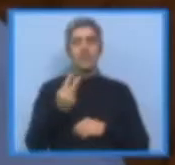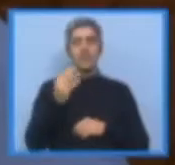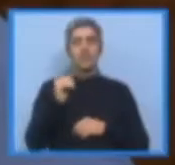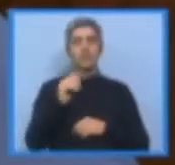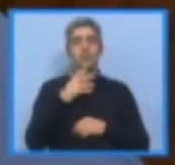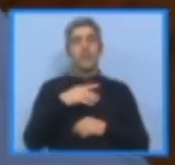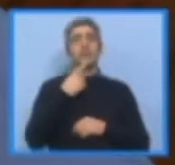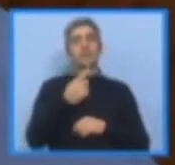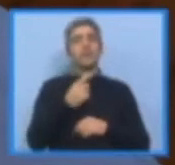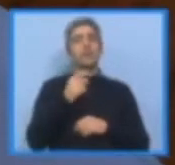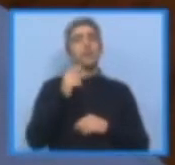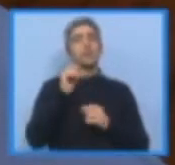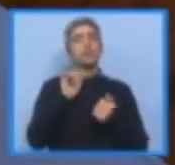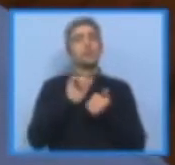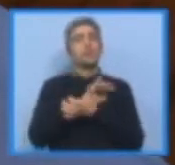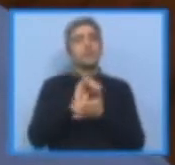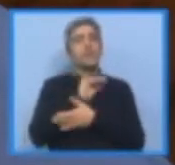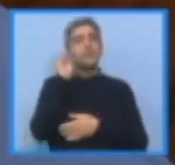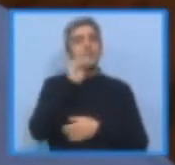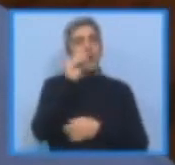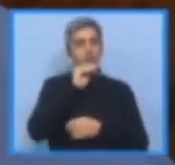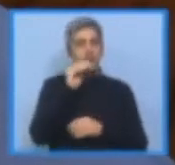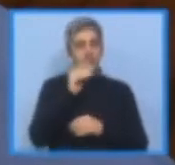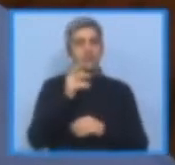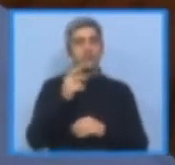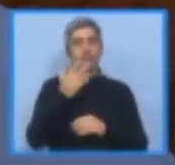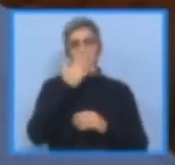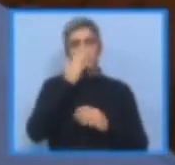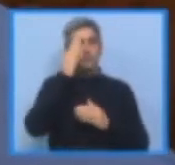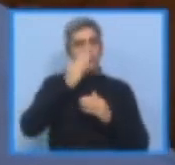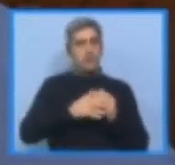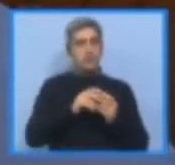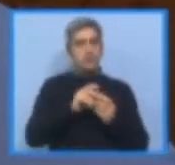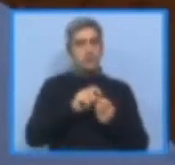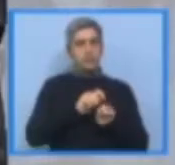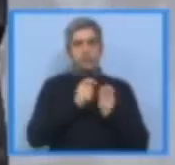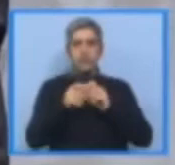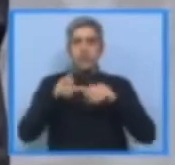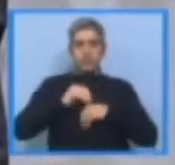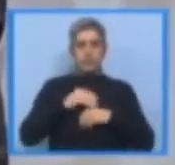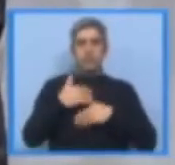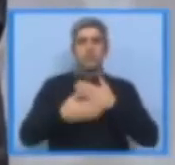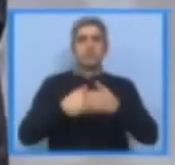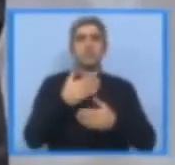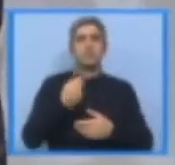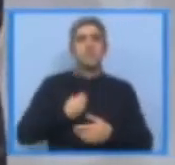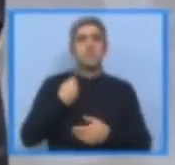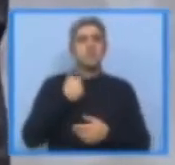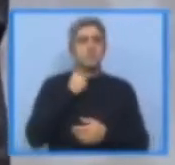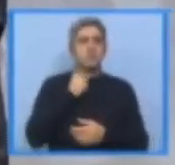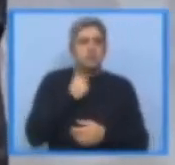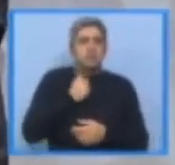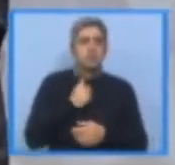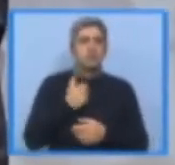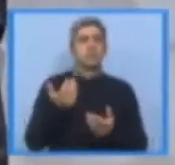E parece que de um momento para o outro adotámos esta circunstância e este contexto sem preocupação nenhuma, pelo menos